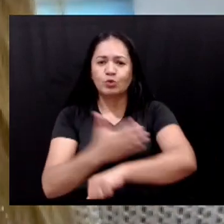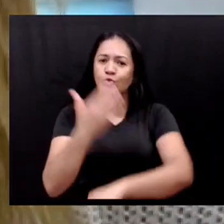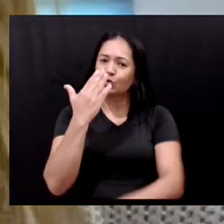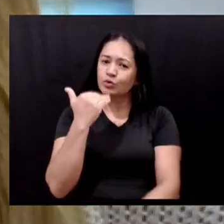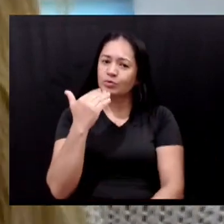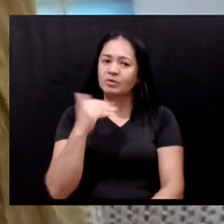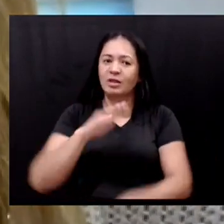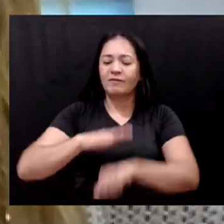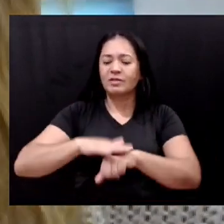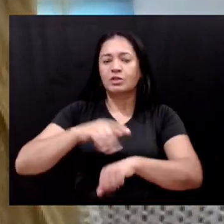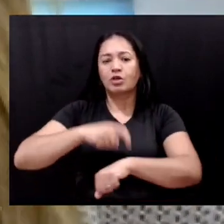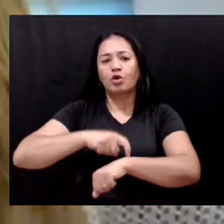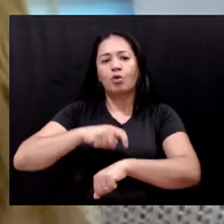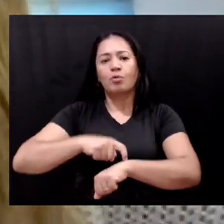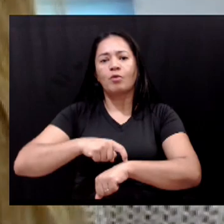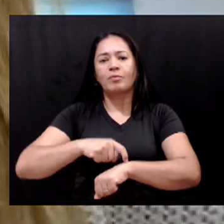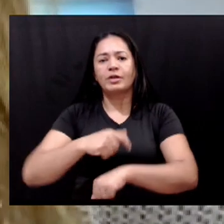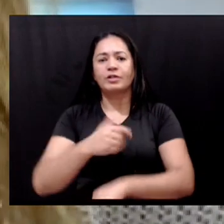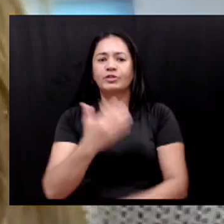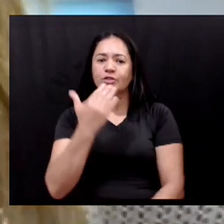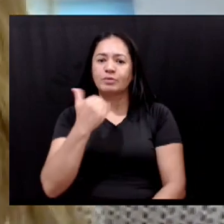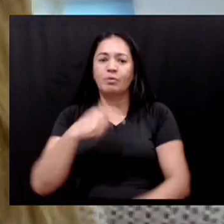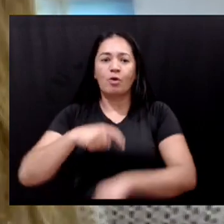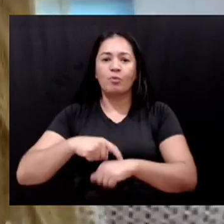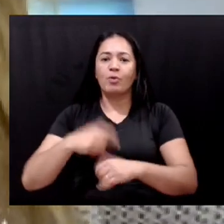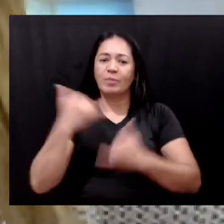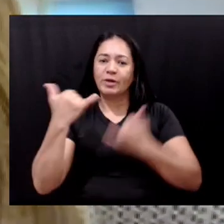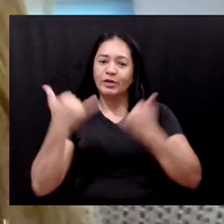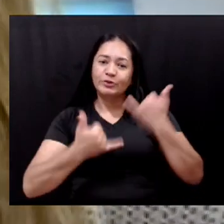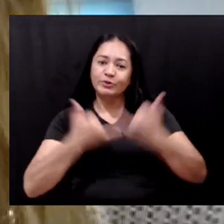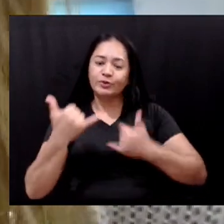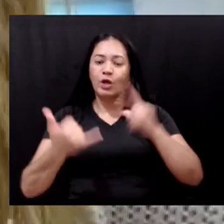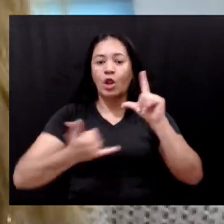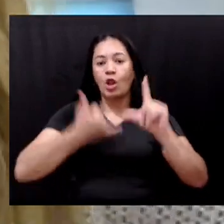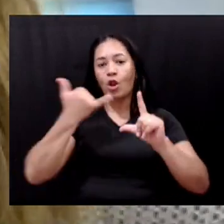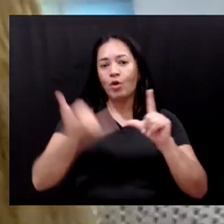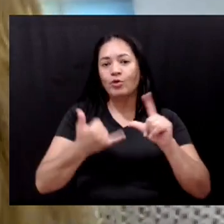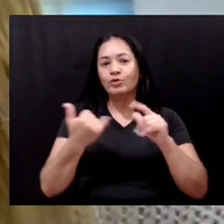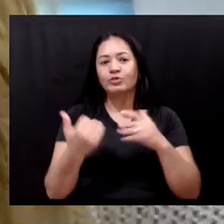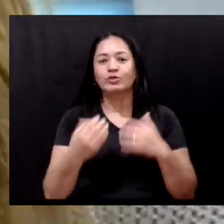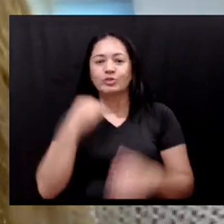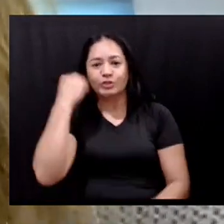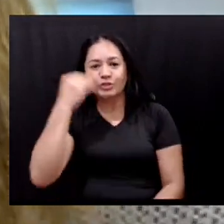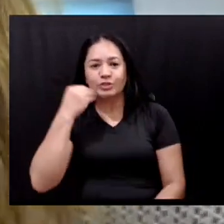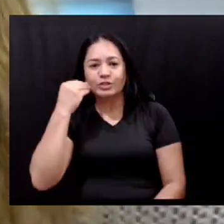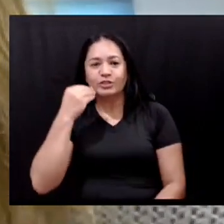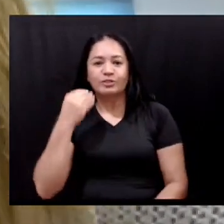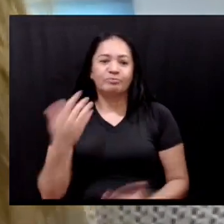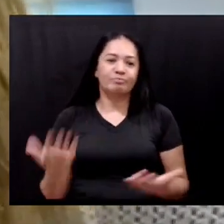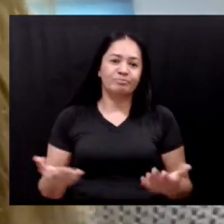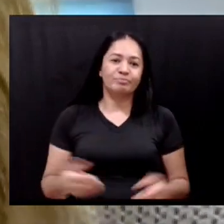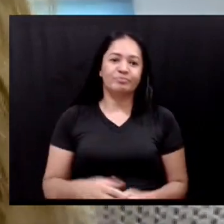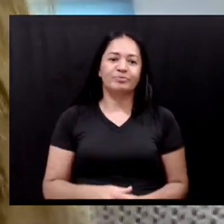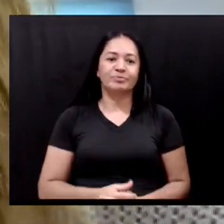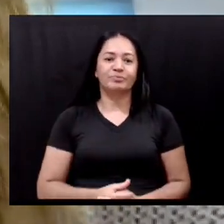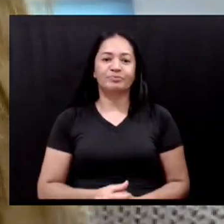alimentação seja um momento lúdico, divertido, de experiências, de oficinas. Então, aproximar a criança para